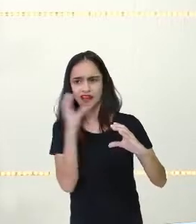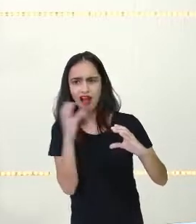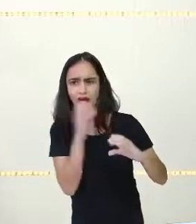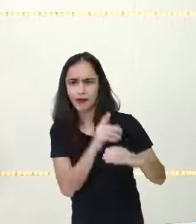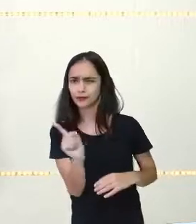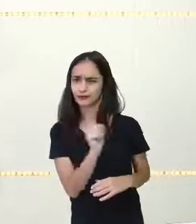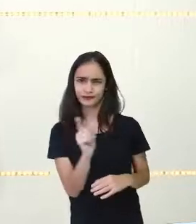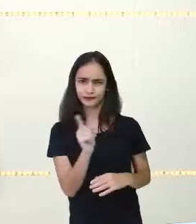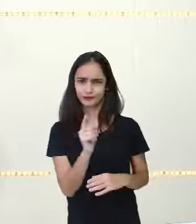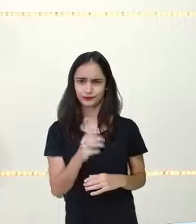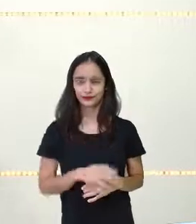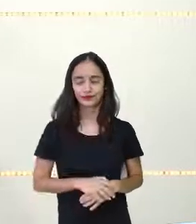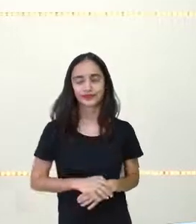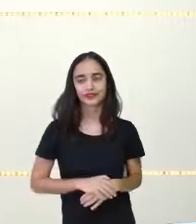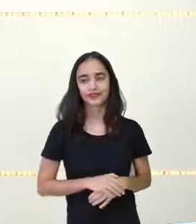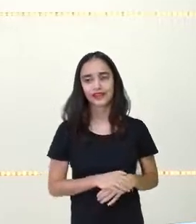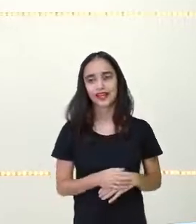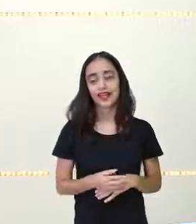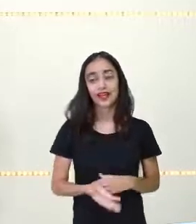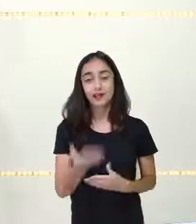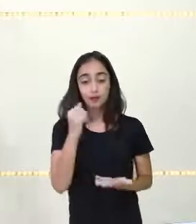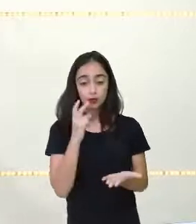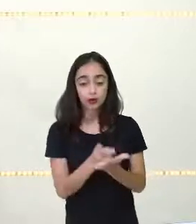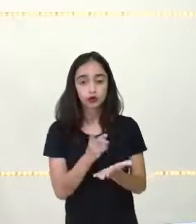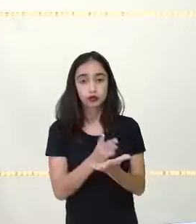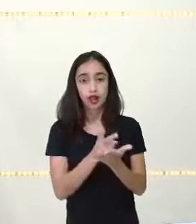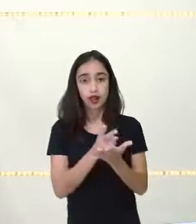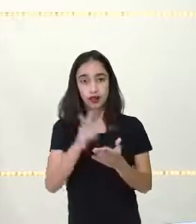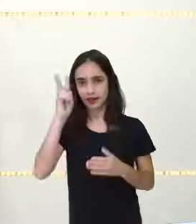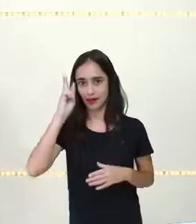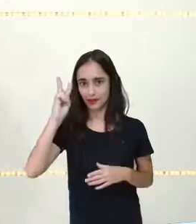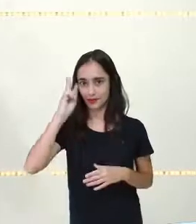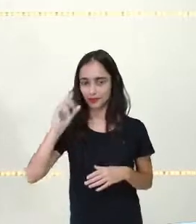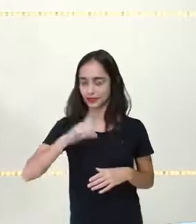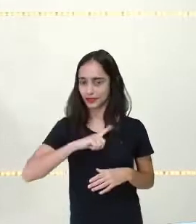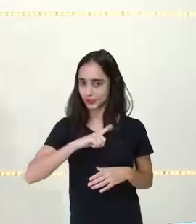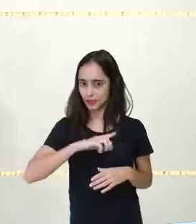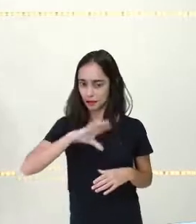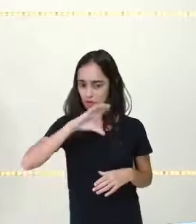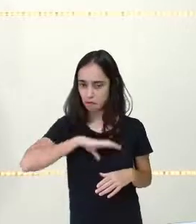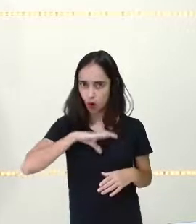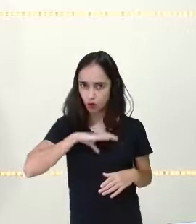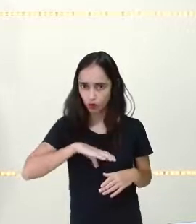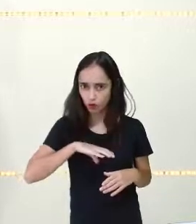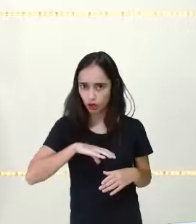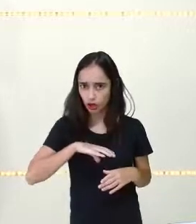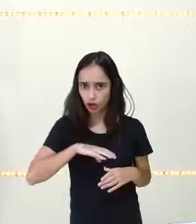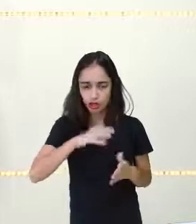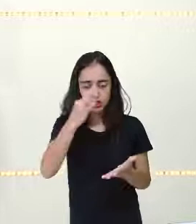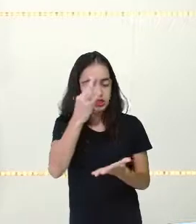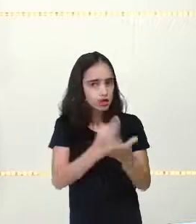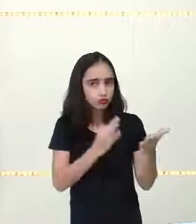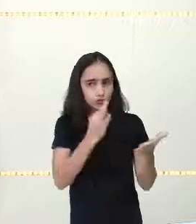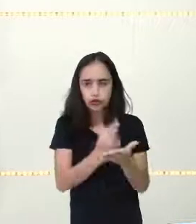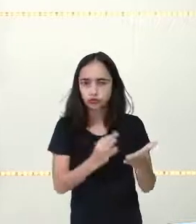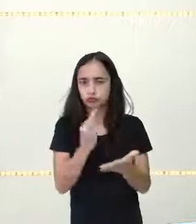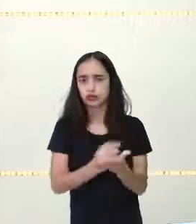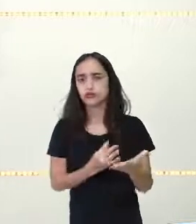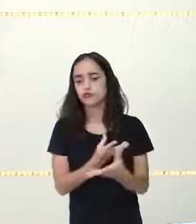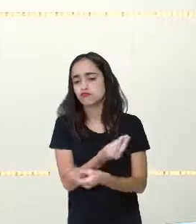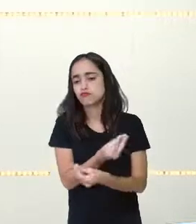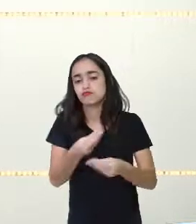continuar Lembrando que língua portuguesa vai ter bastante texto Você vai precisar ler para encontrar a resposta